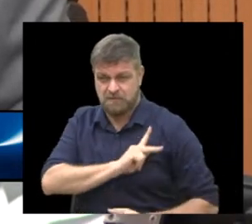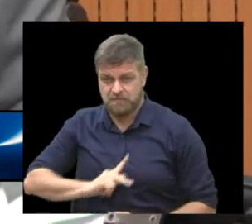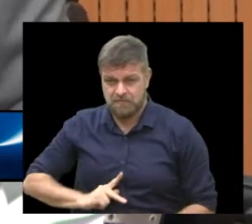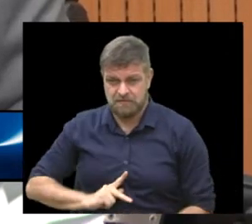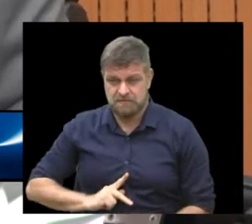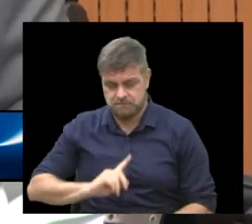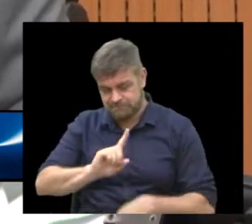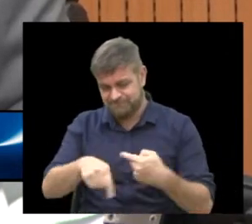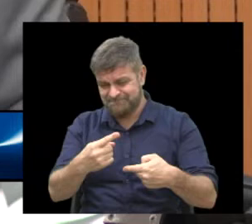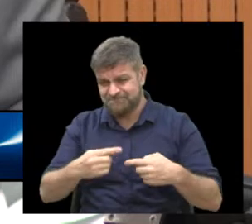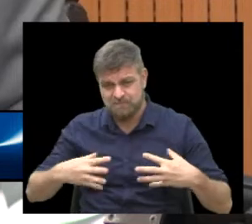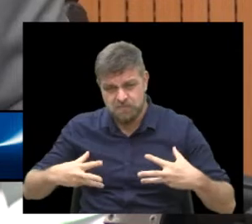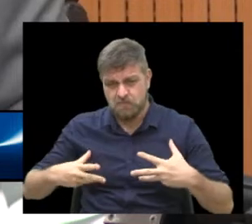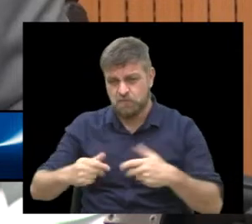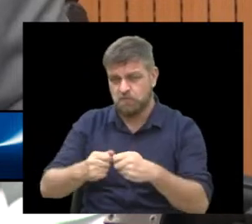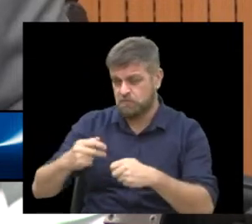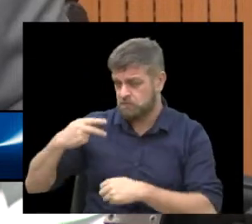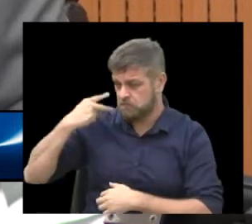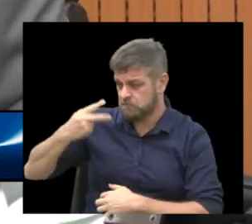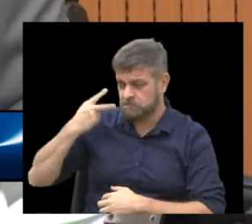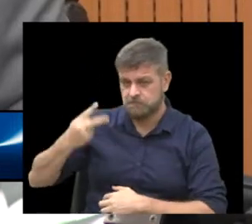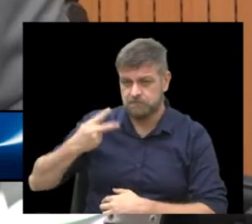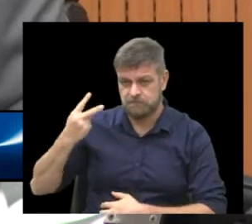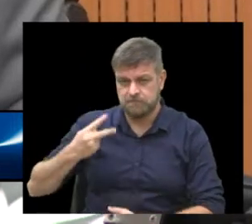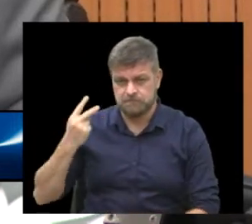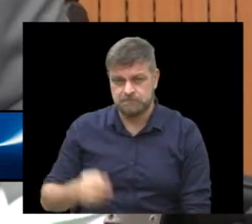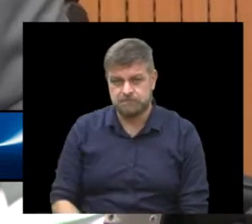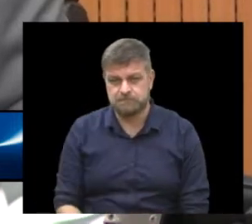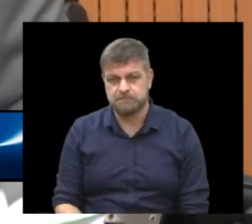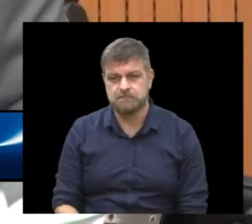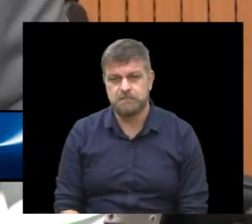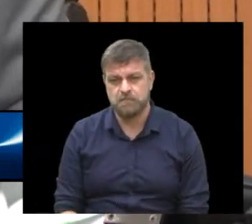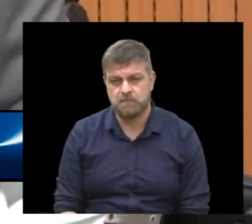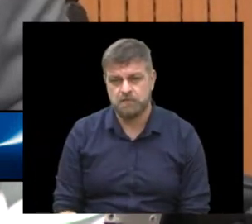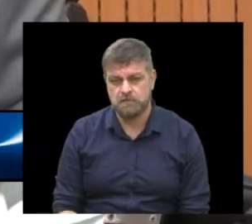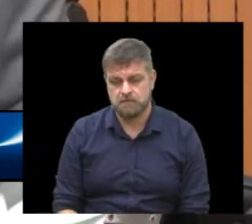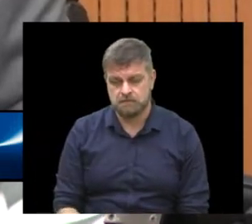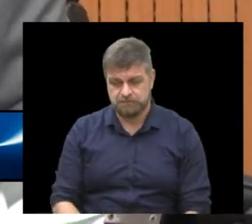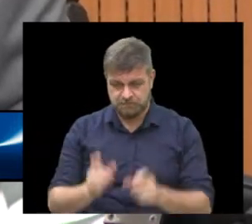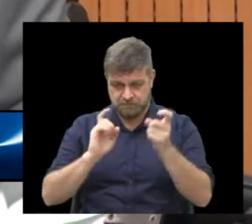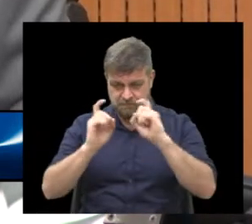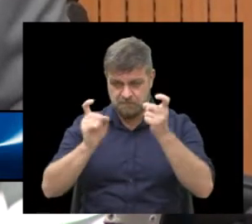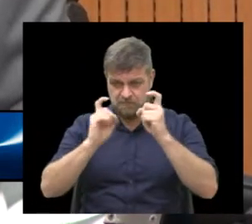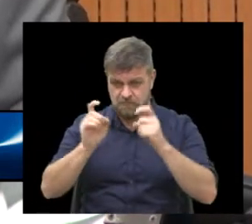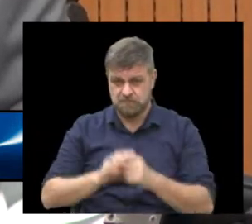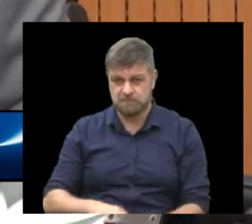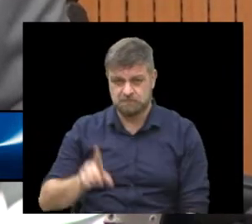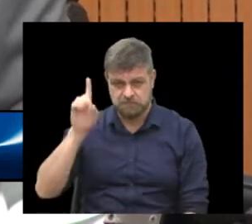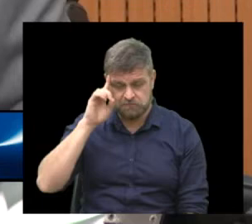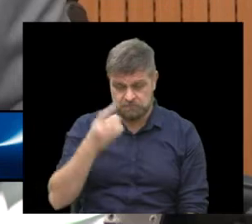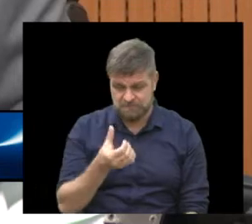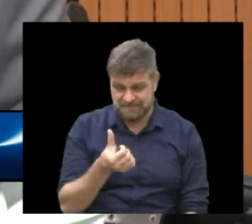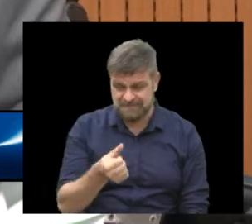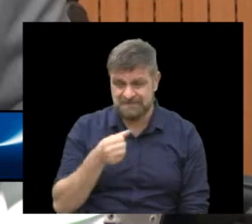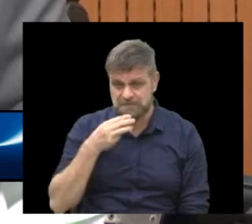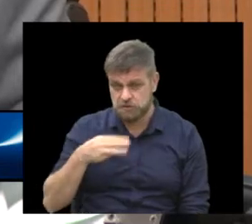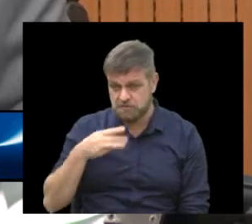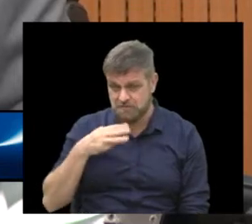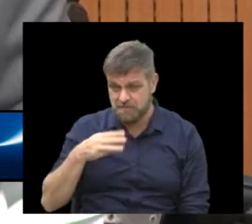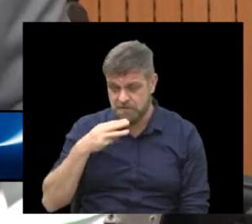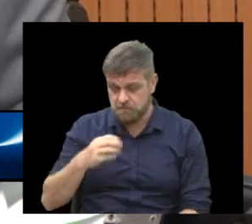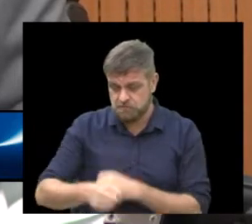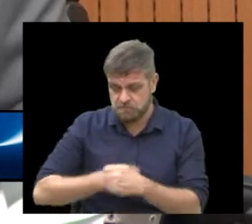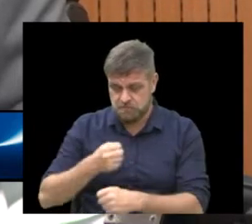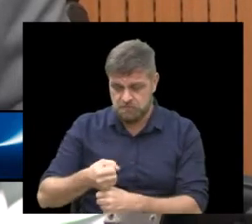e sucesso a todos os nobres vereadores dessa casa. Sala de reuniões, 6 de março